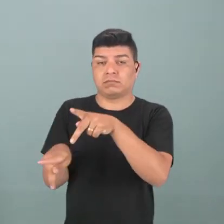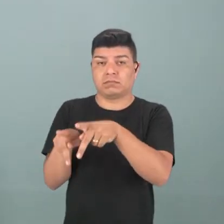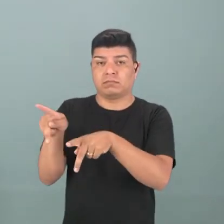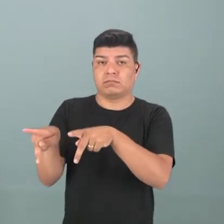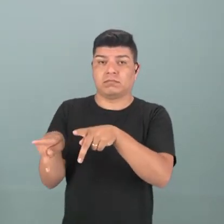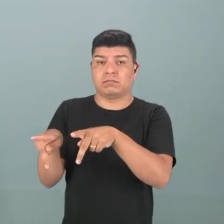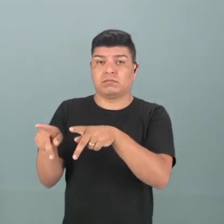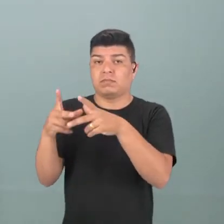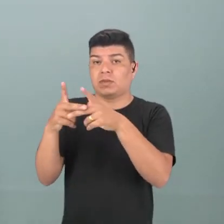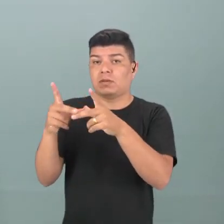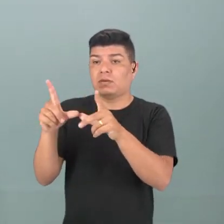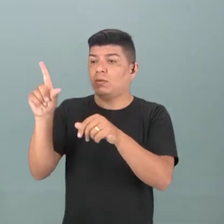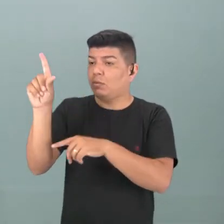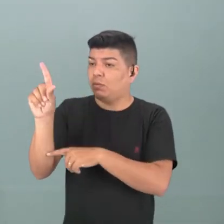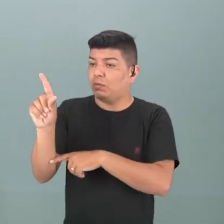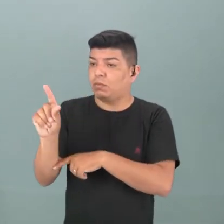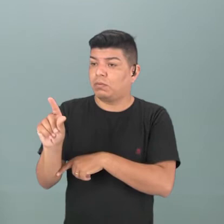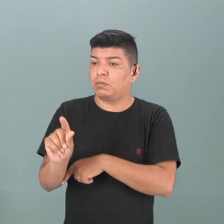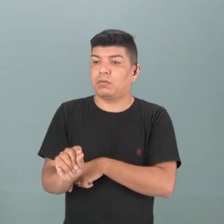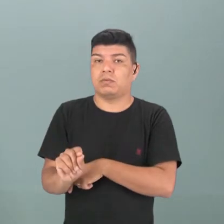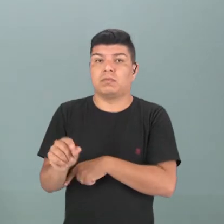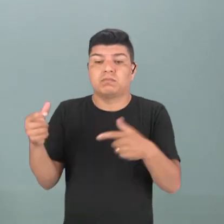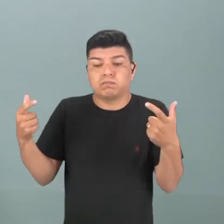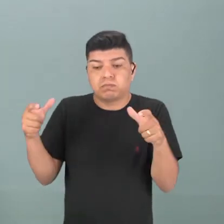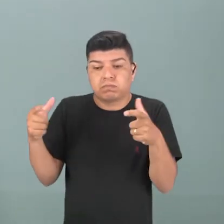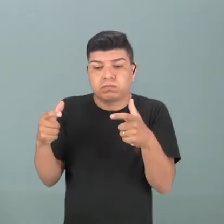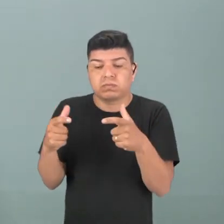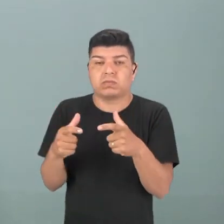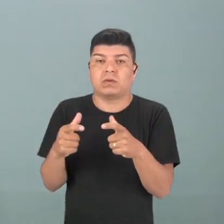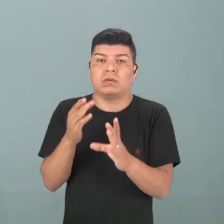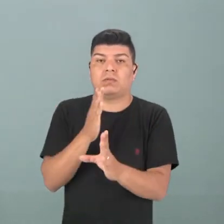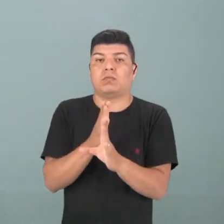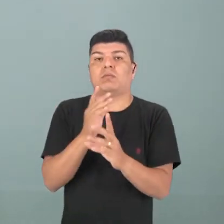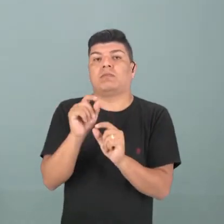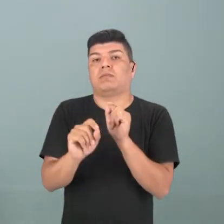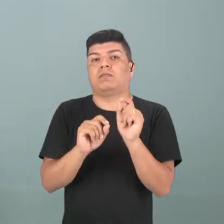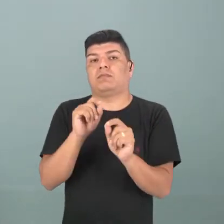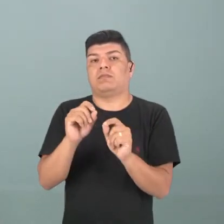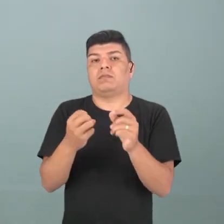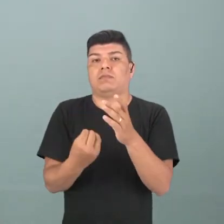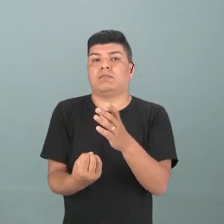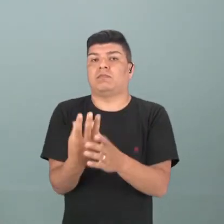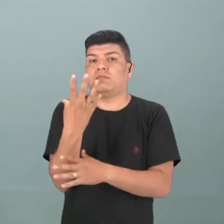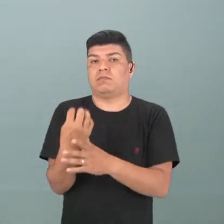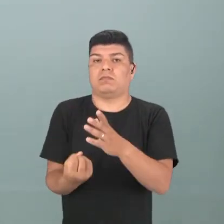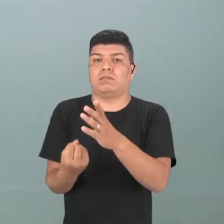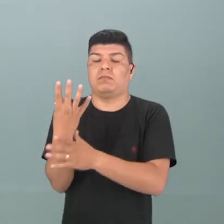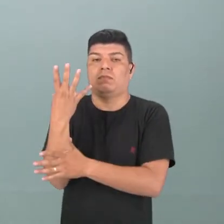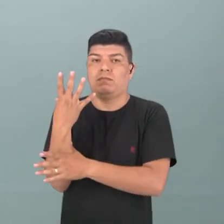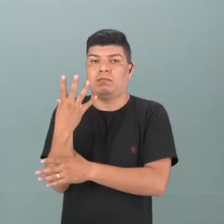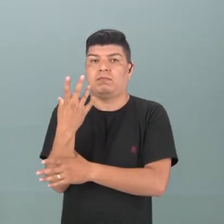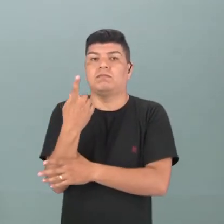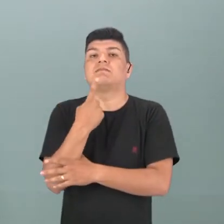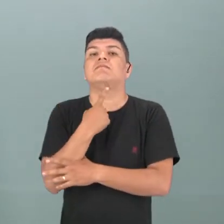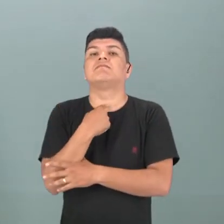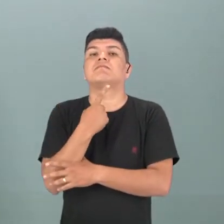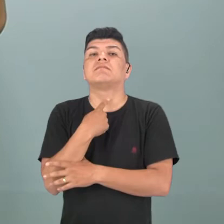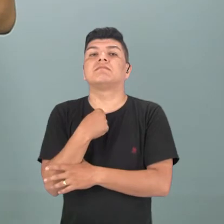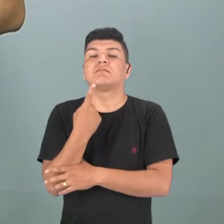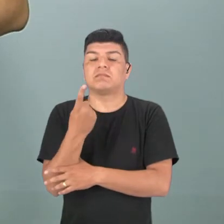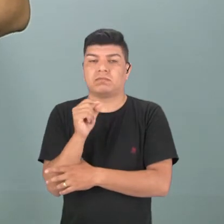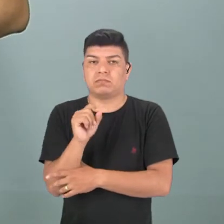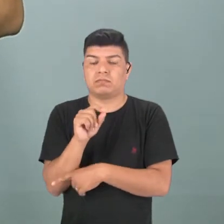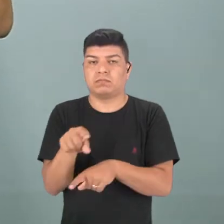rural foi diminuindo pelo crescimento, né, de vontades, né,